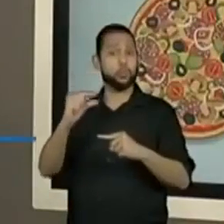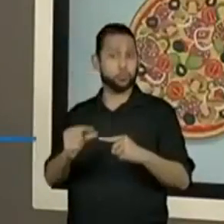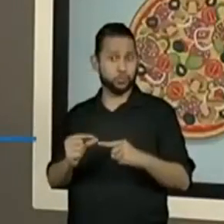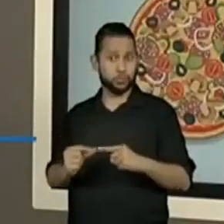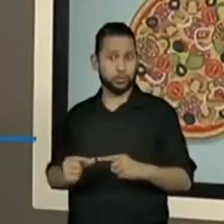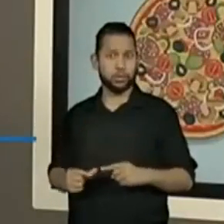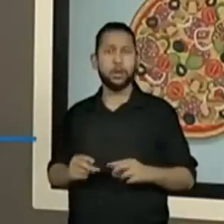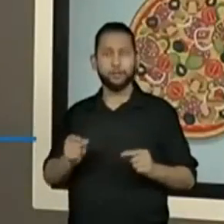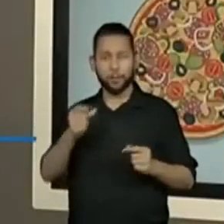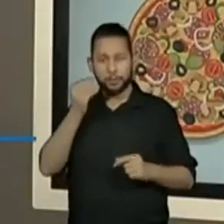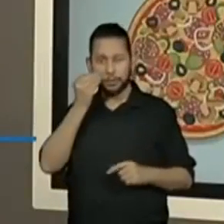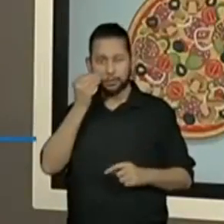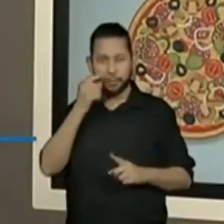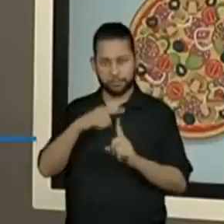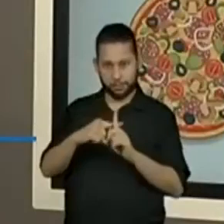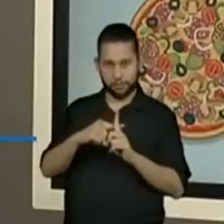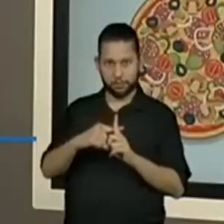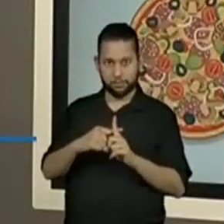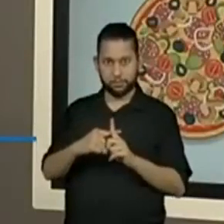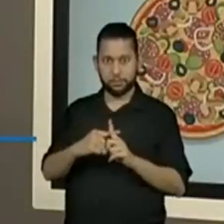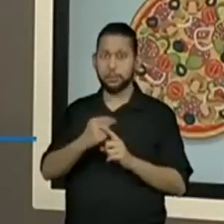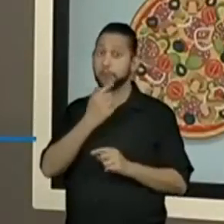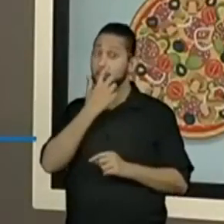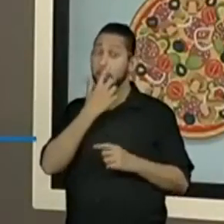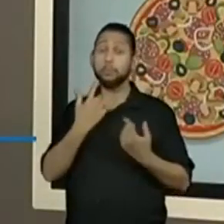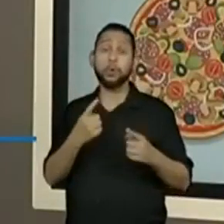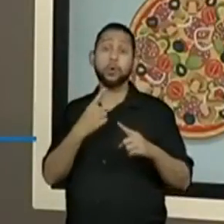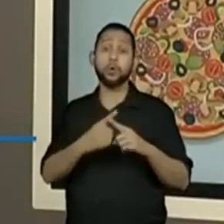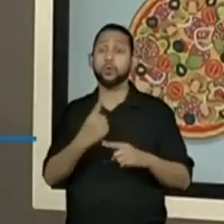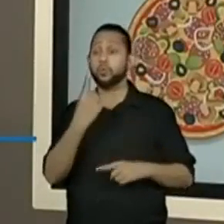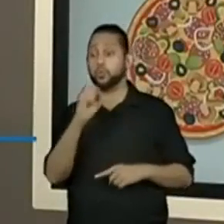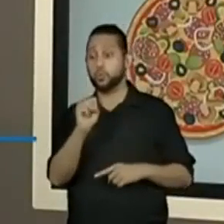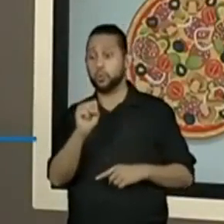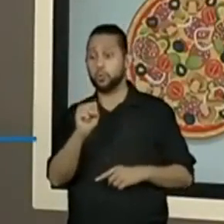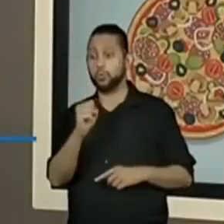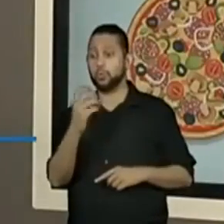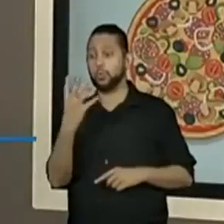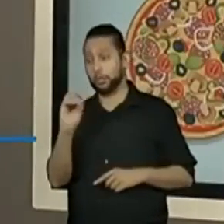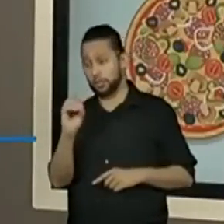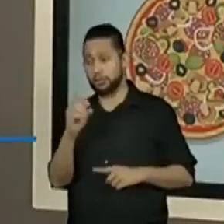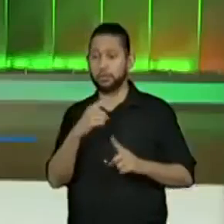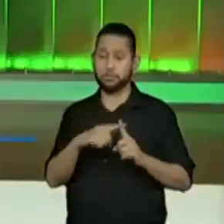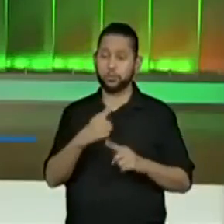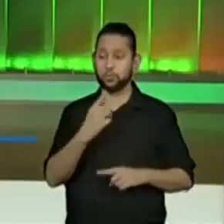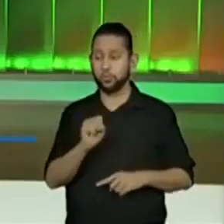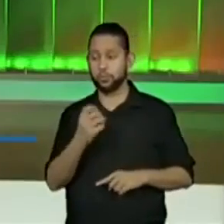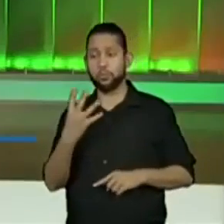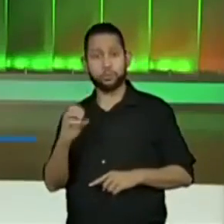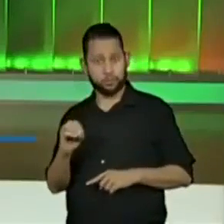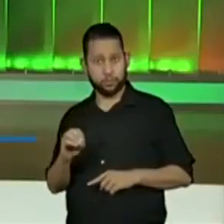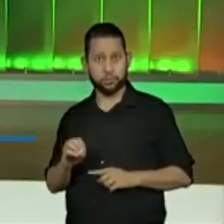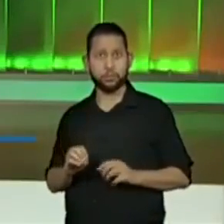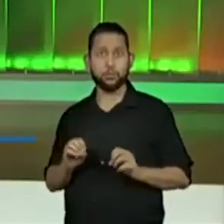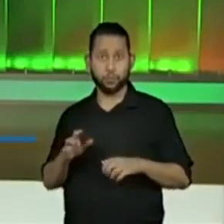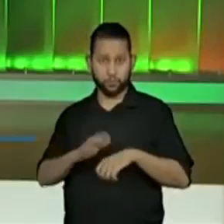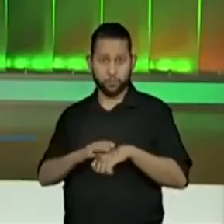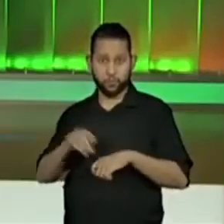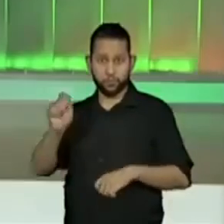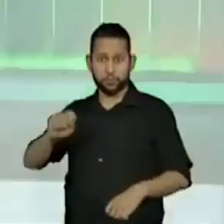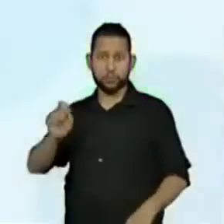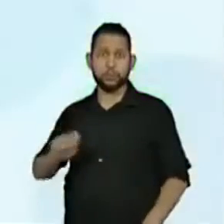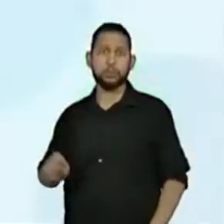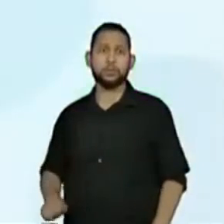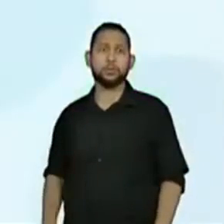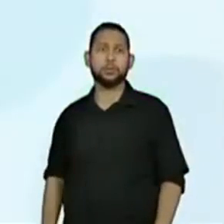vamos fazer pela adição Então porque é só fazer 18 e 40 mais 18:40 vou fazer aqui em